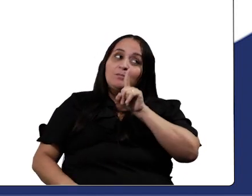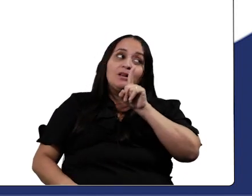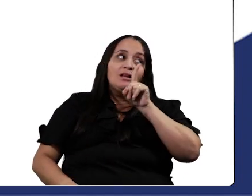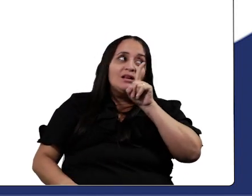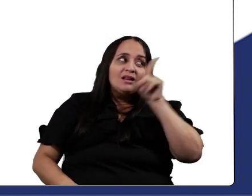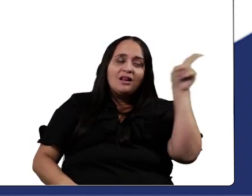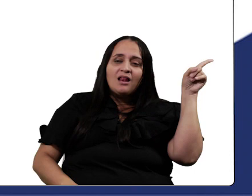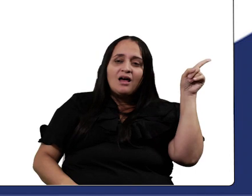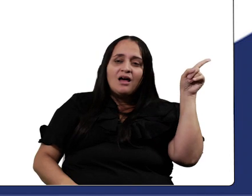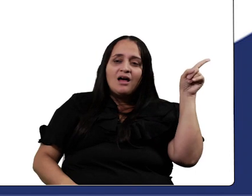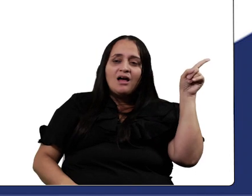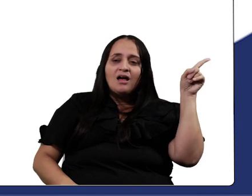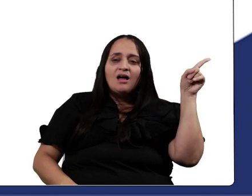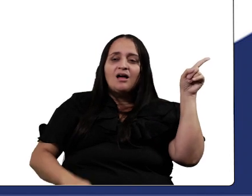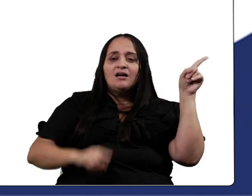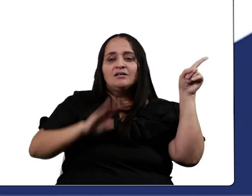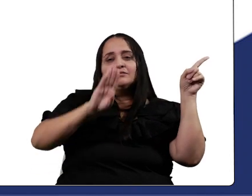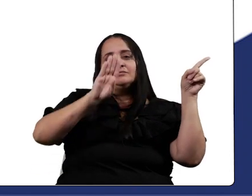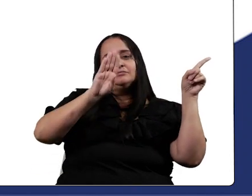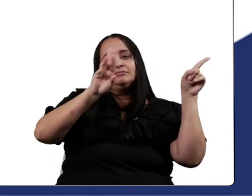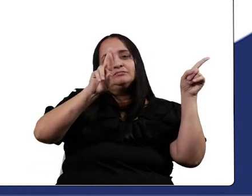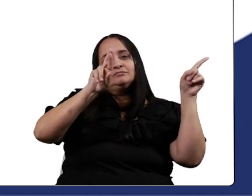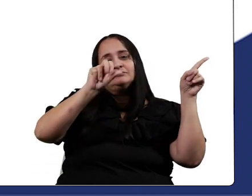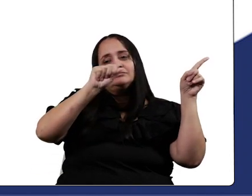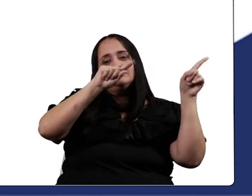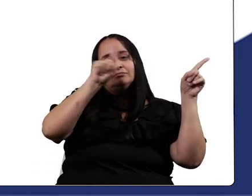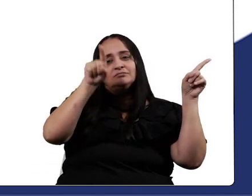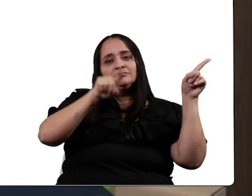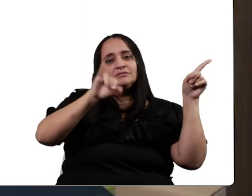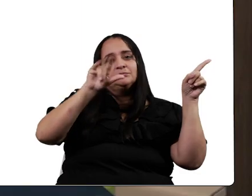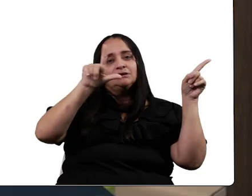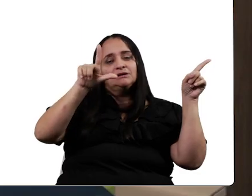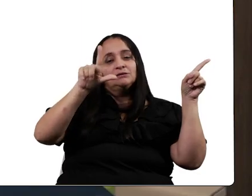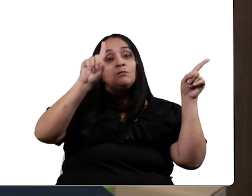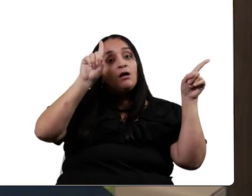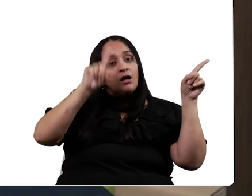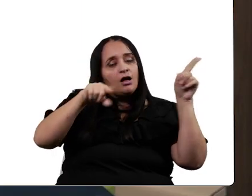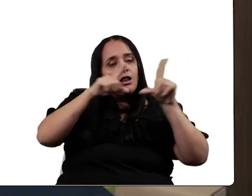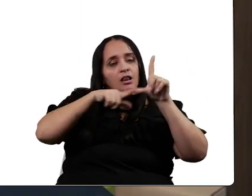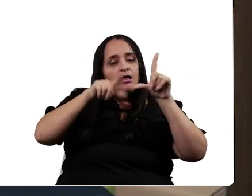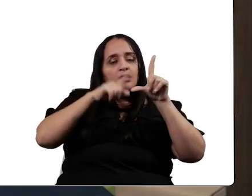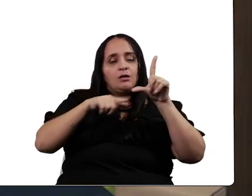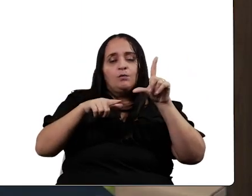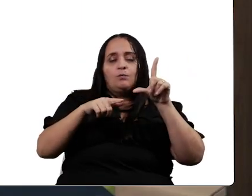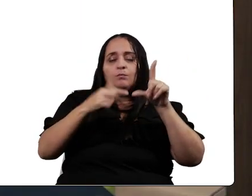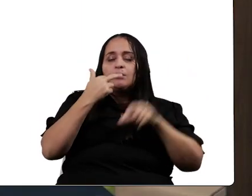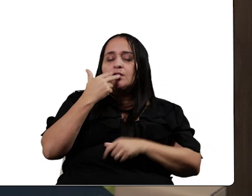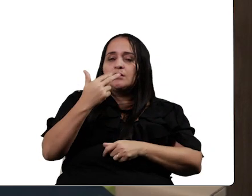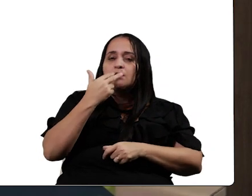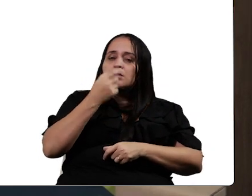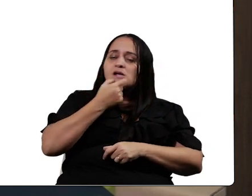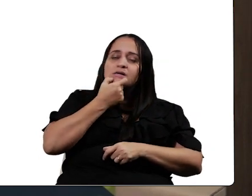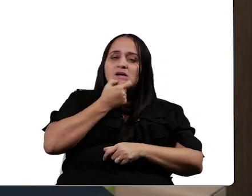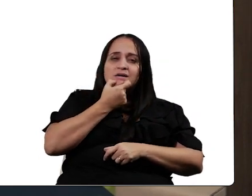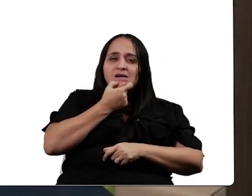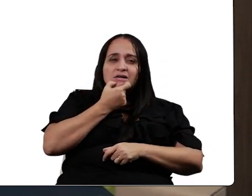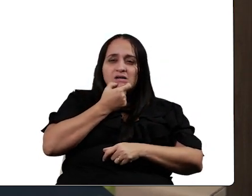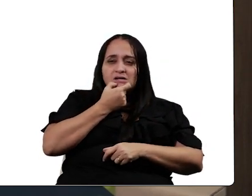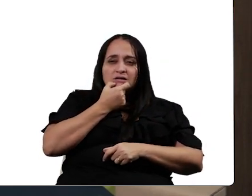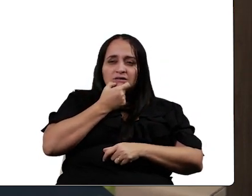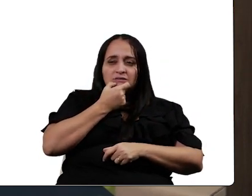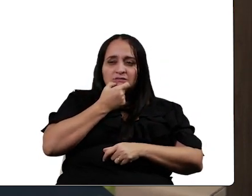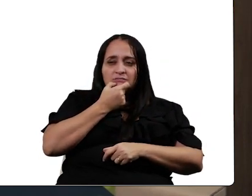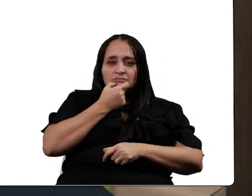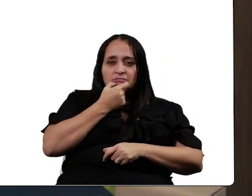o Brasil está em inglês. Então, em português, Brasil